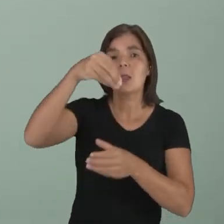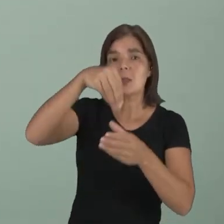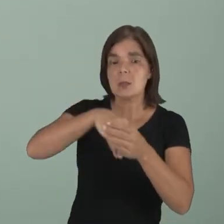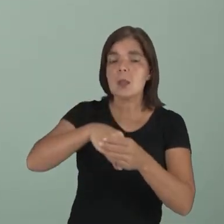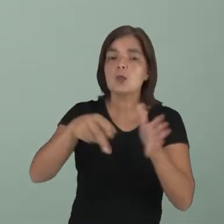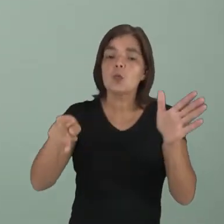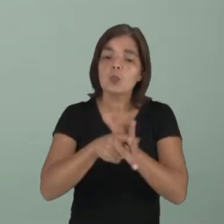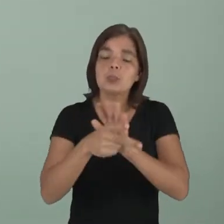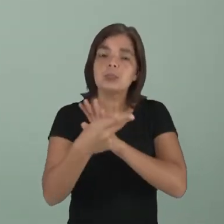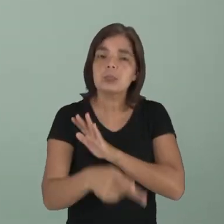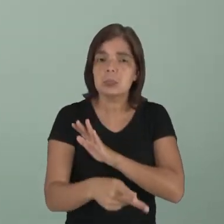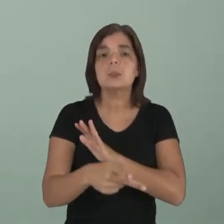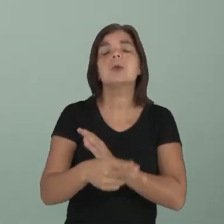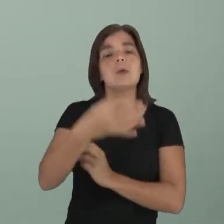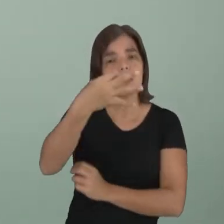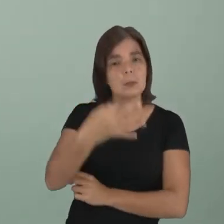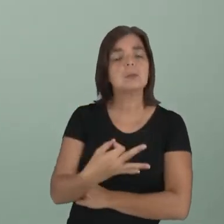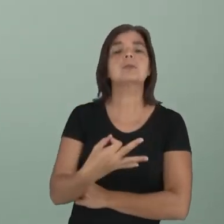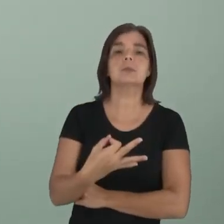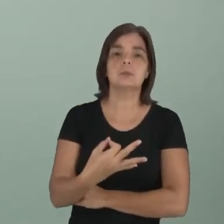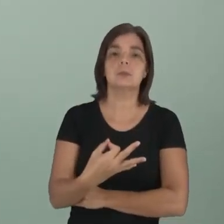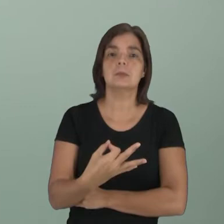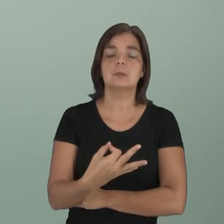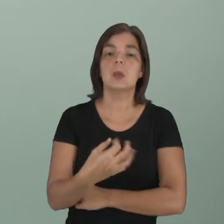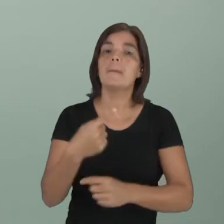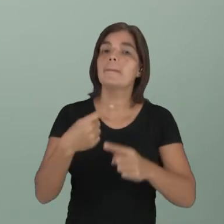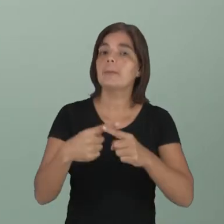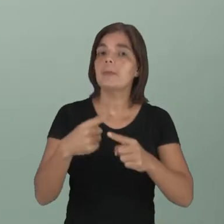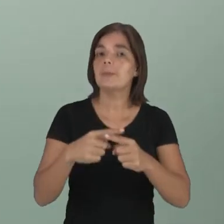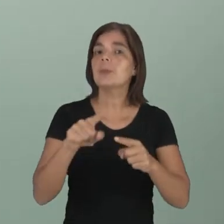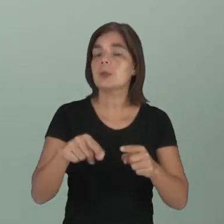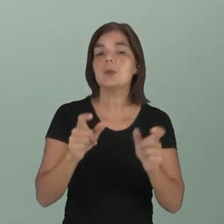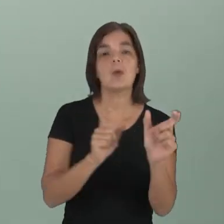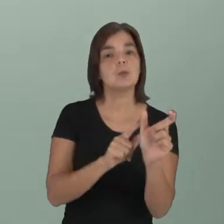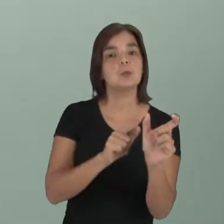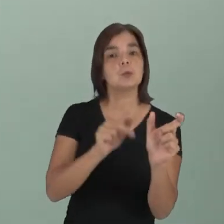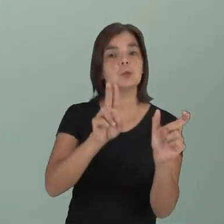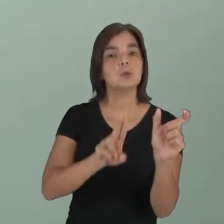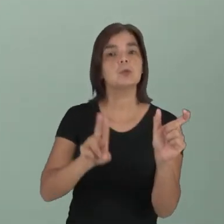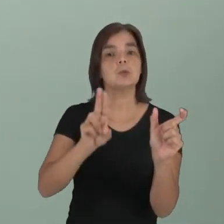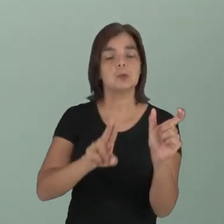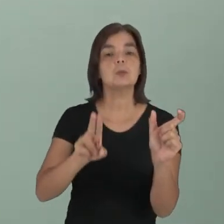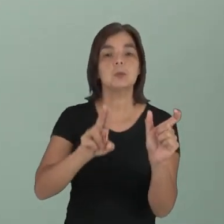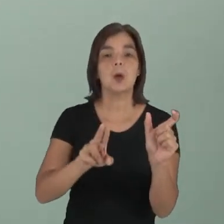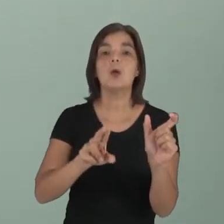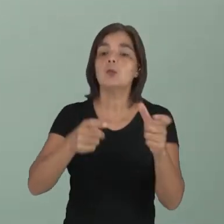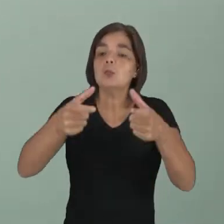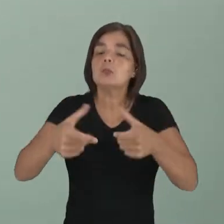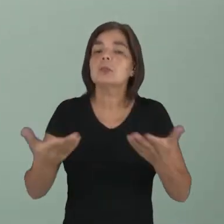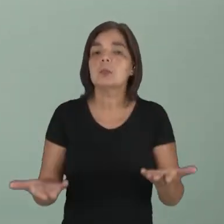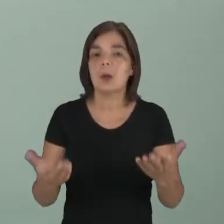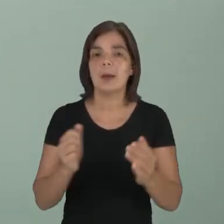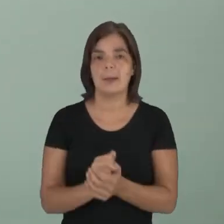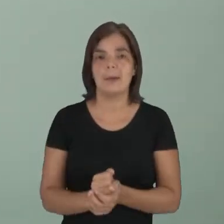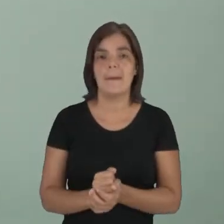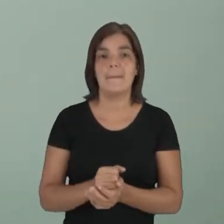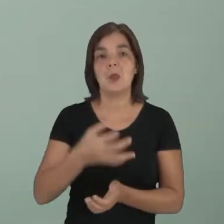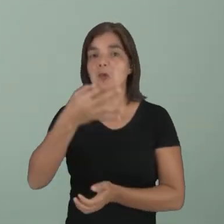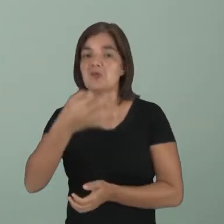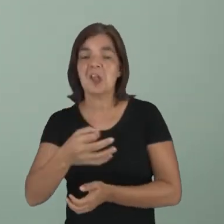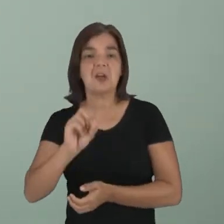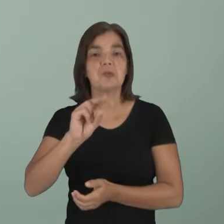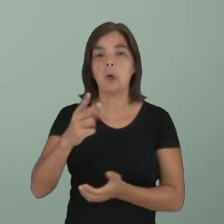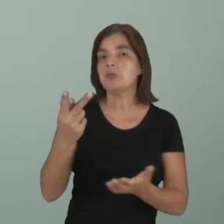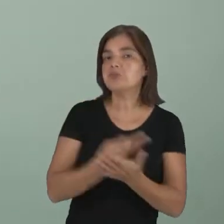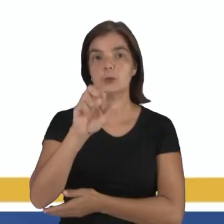da sua região e que estão certas ali, porque são palavras usadas naquele lugar, tá? Não há o certo e não